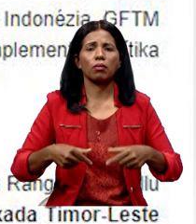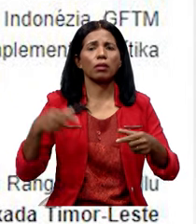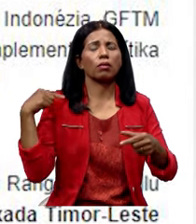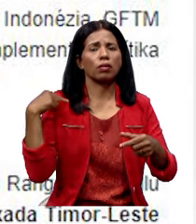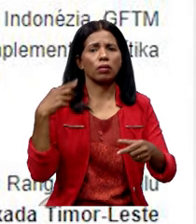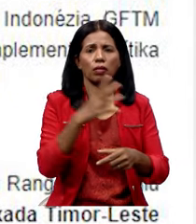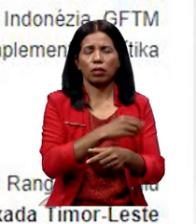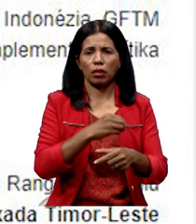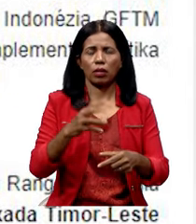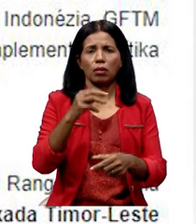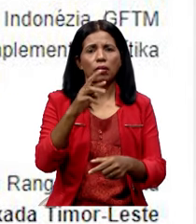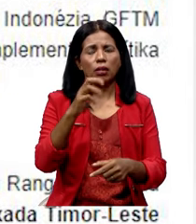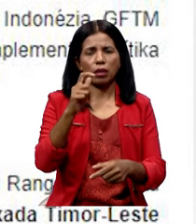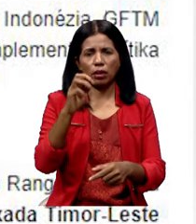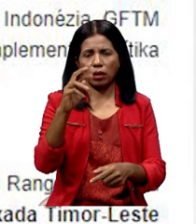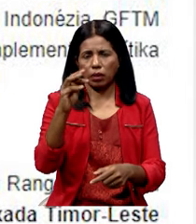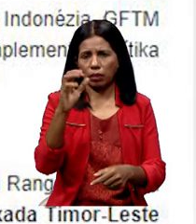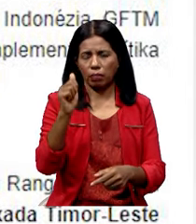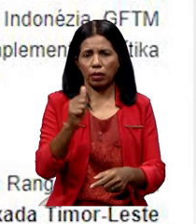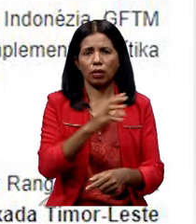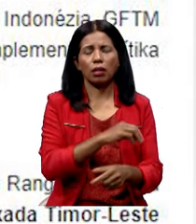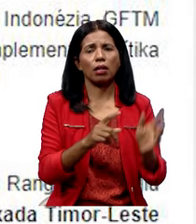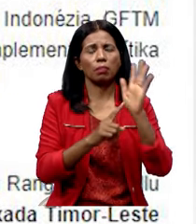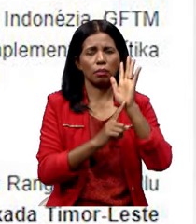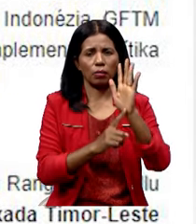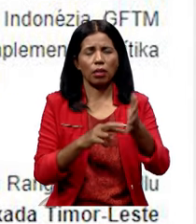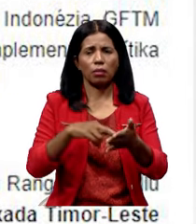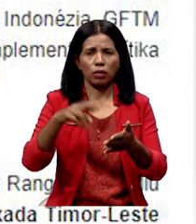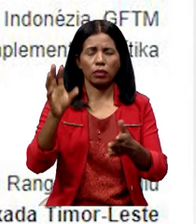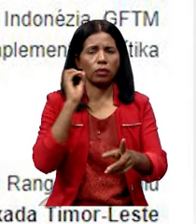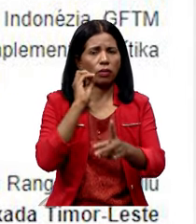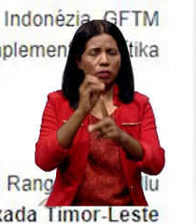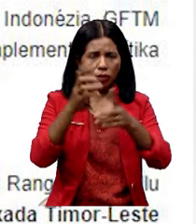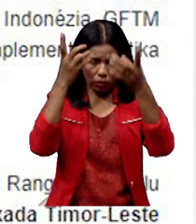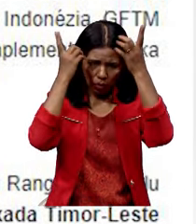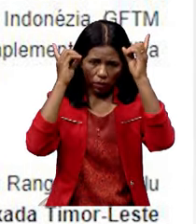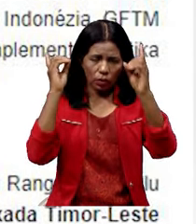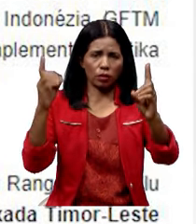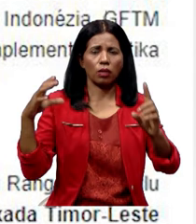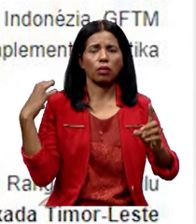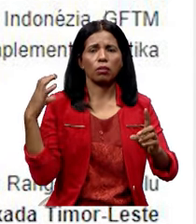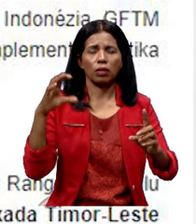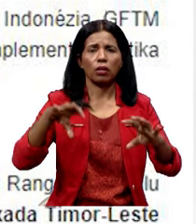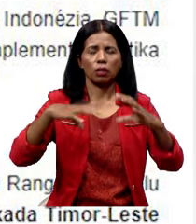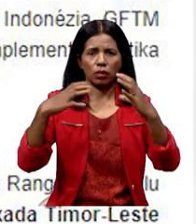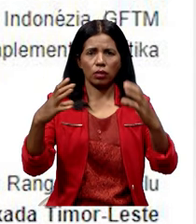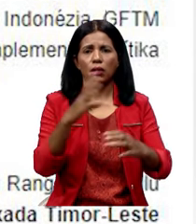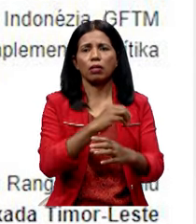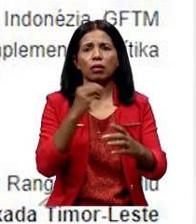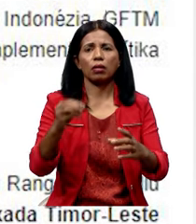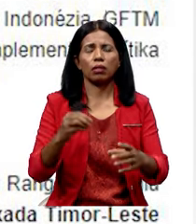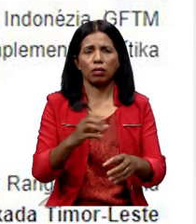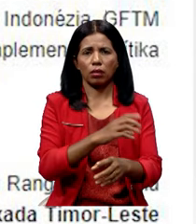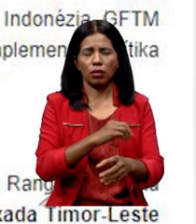fronteira terrestre no marítima. Diploma ne aprova o objetivo a tu define estrutura no competência conselho ba delimitação